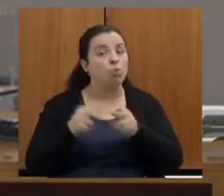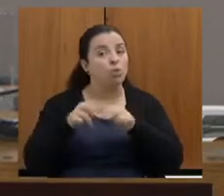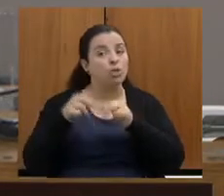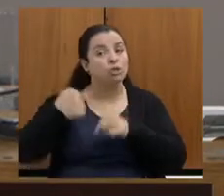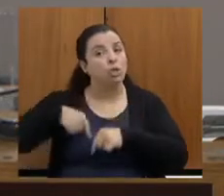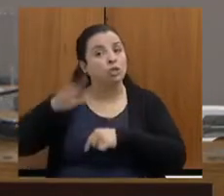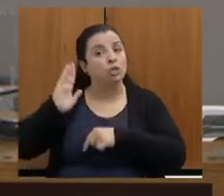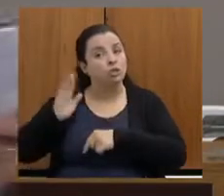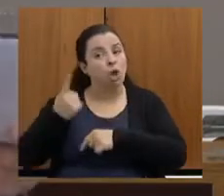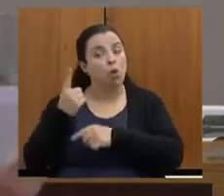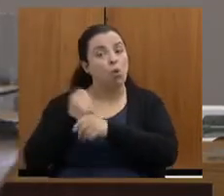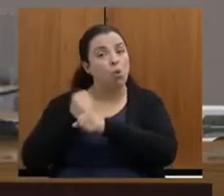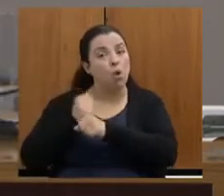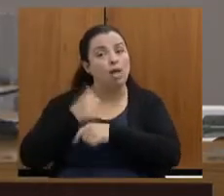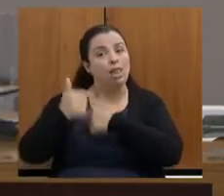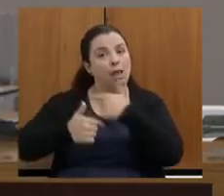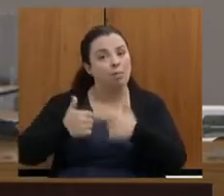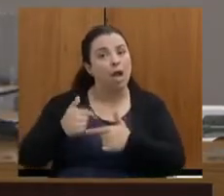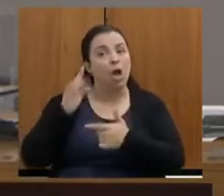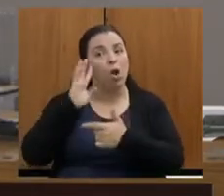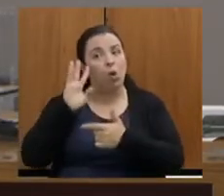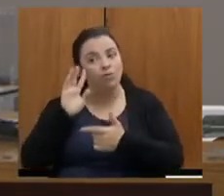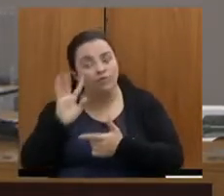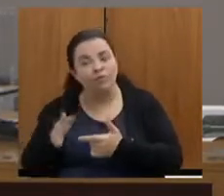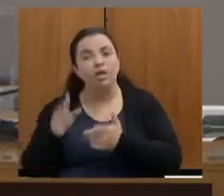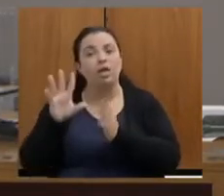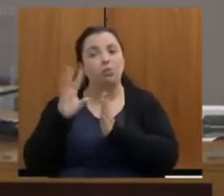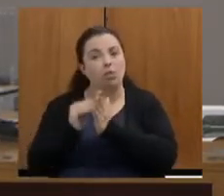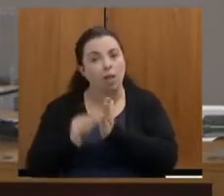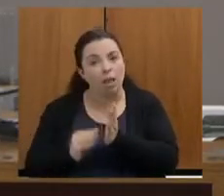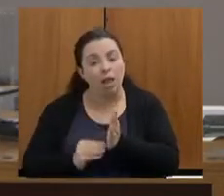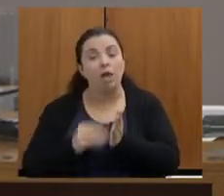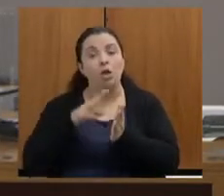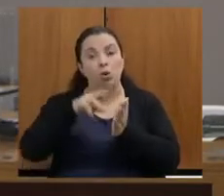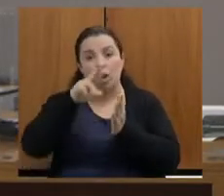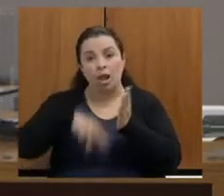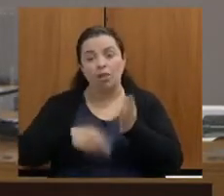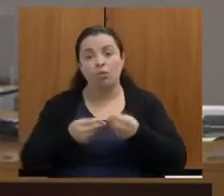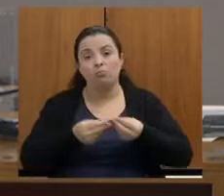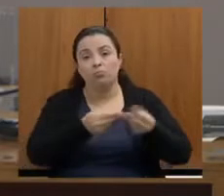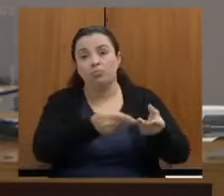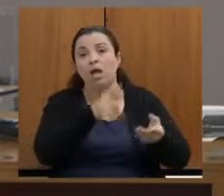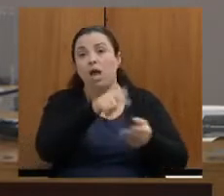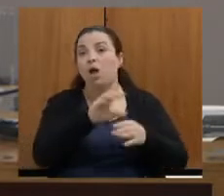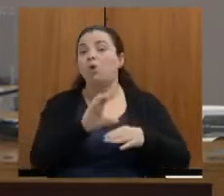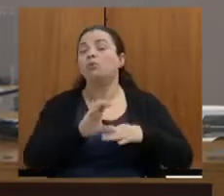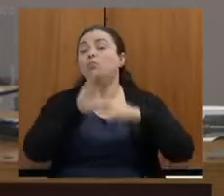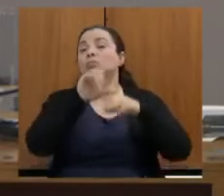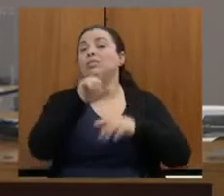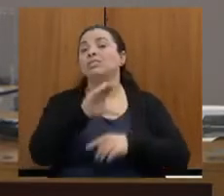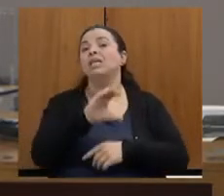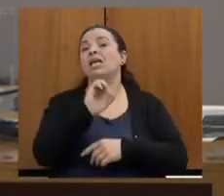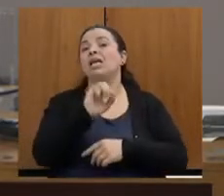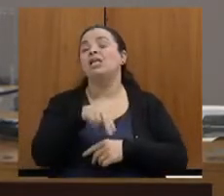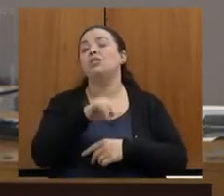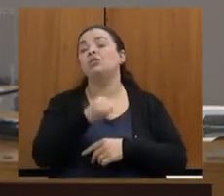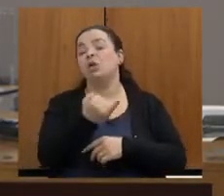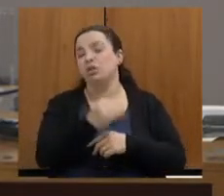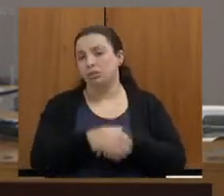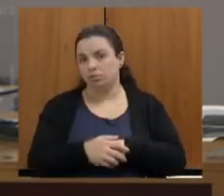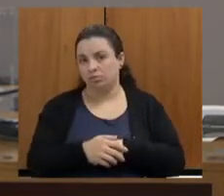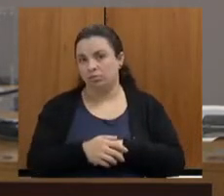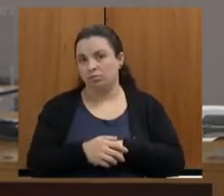escutar e de transmitir isso através do relatório já entregue ao Conselho Nacional de Justiça esta reunião